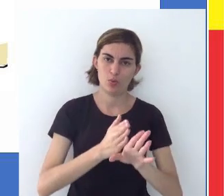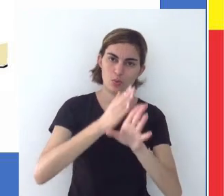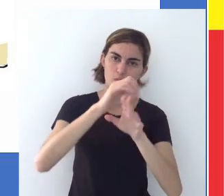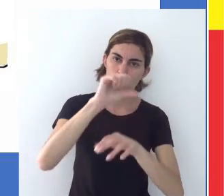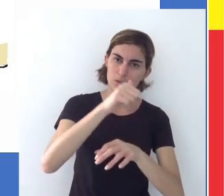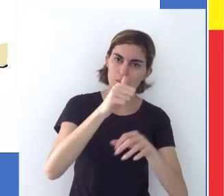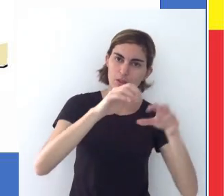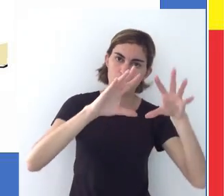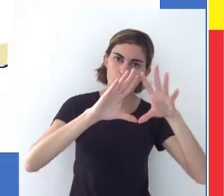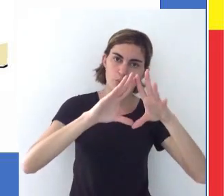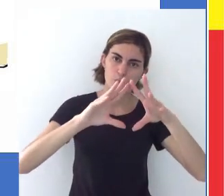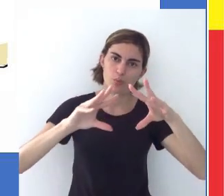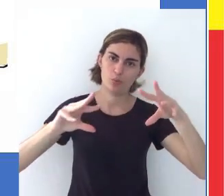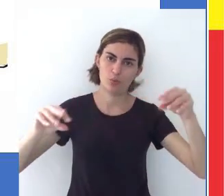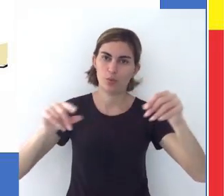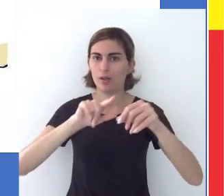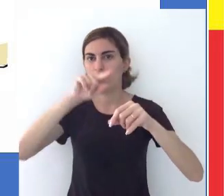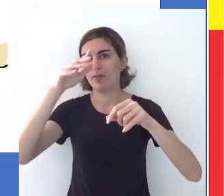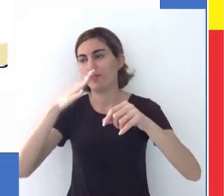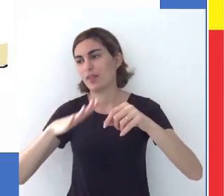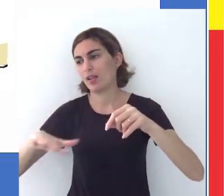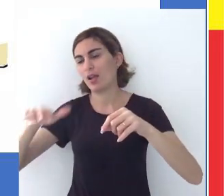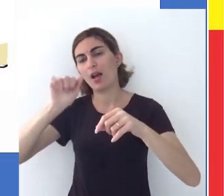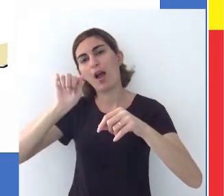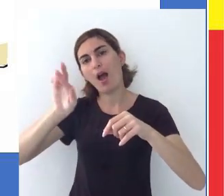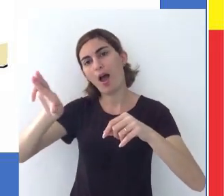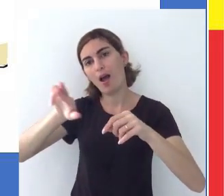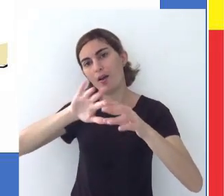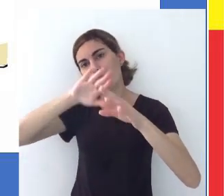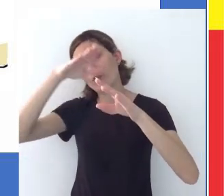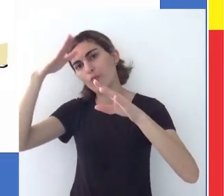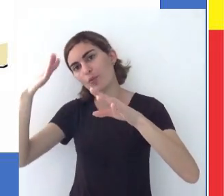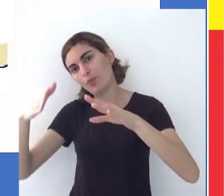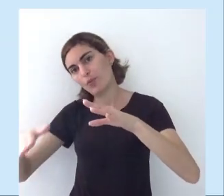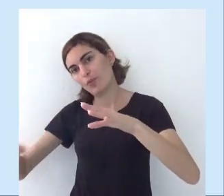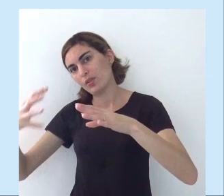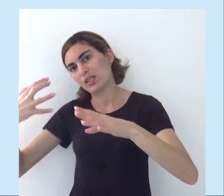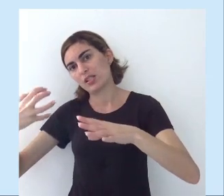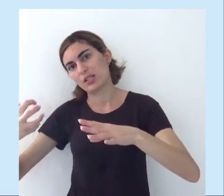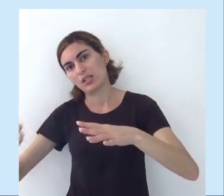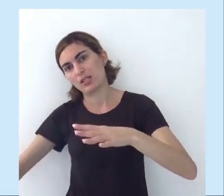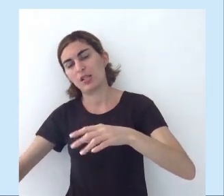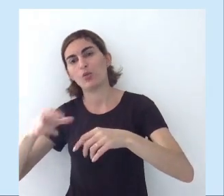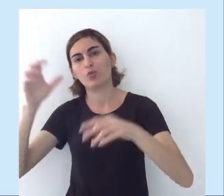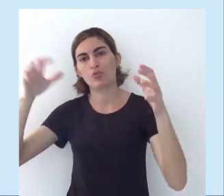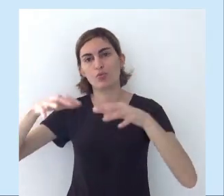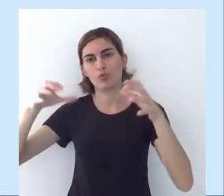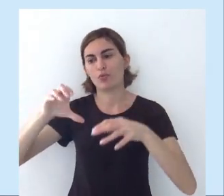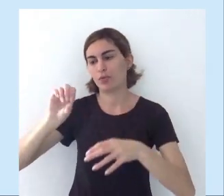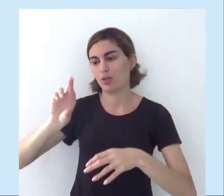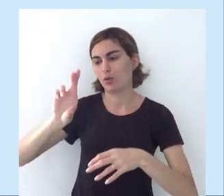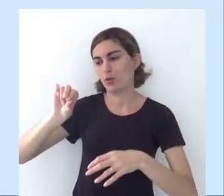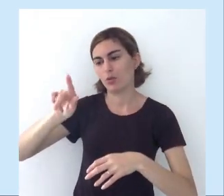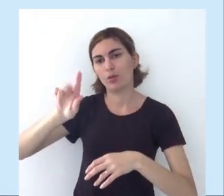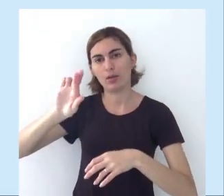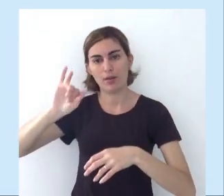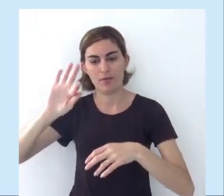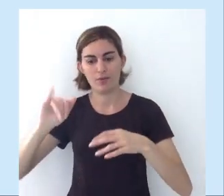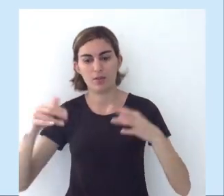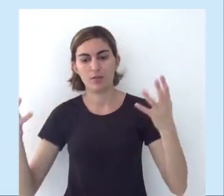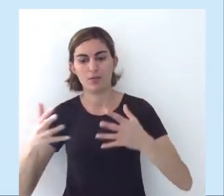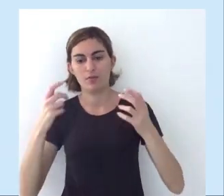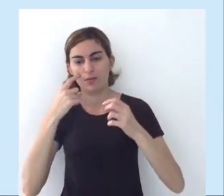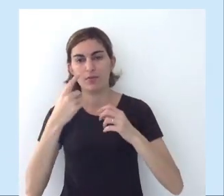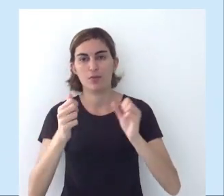dissipe no início, tá? E o ar fique mais seco no final. Essa é a chamada chuva orográfica. Ok,